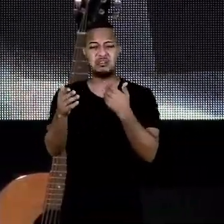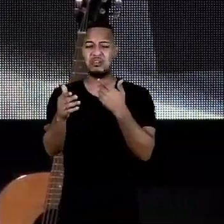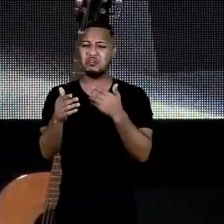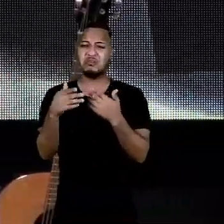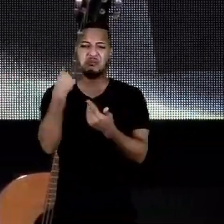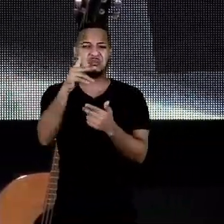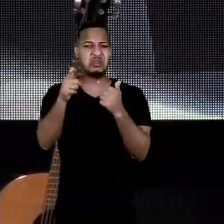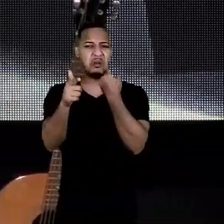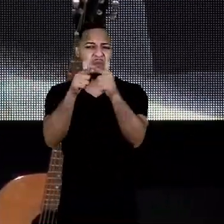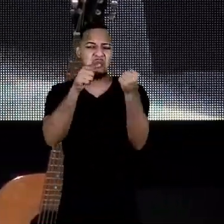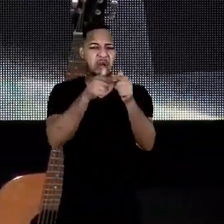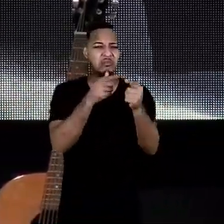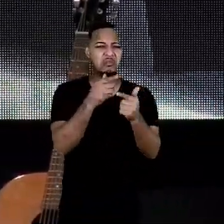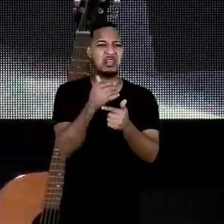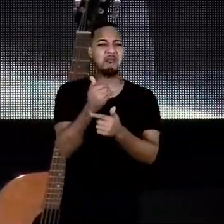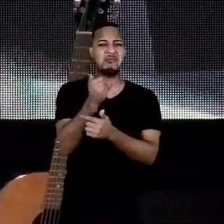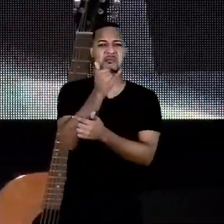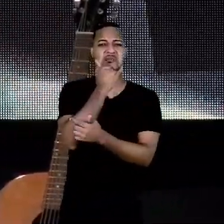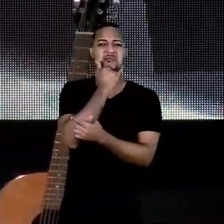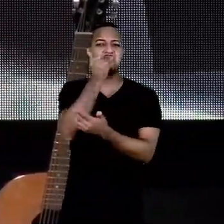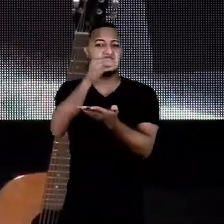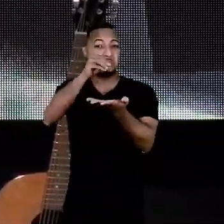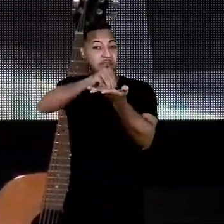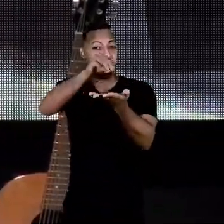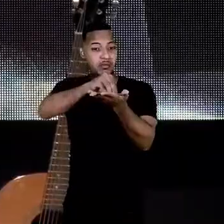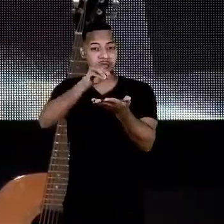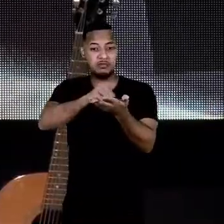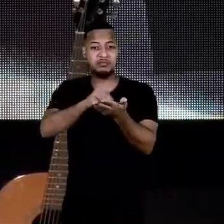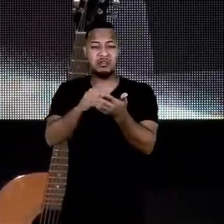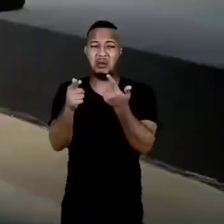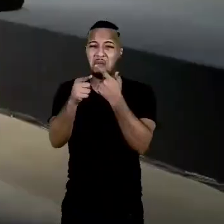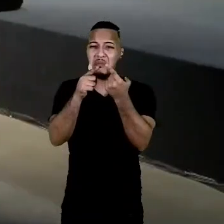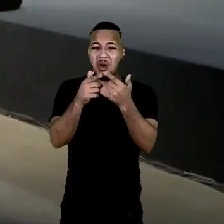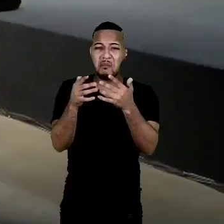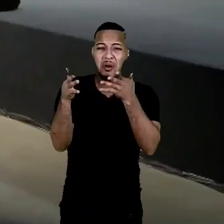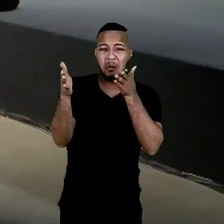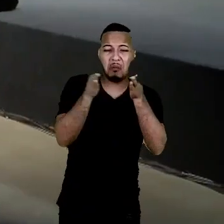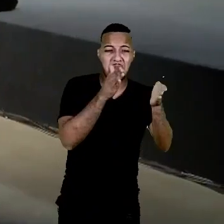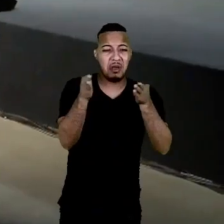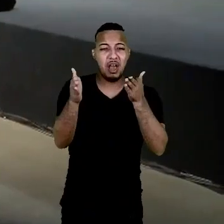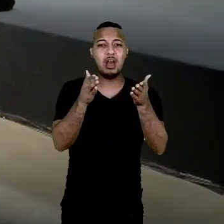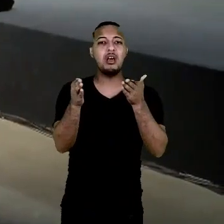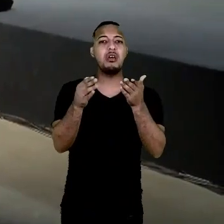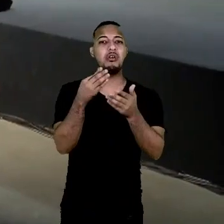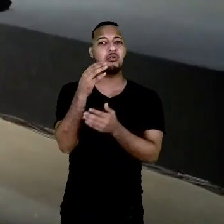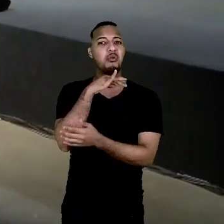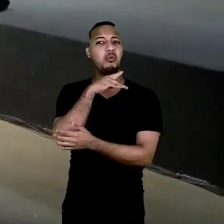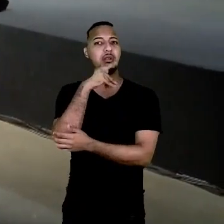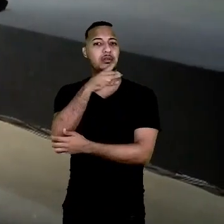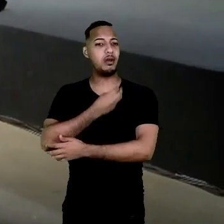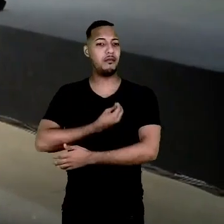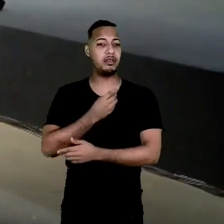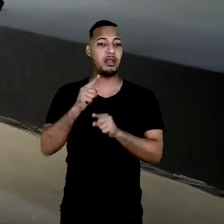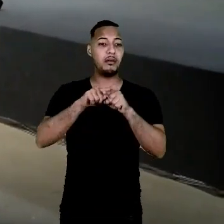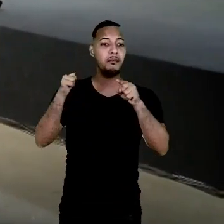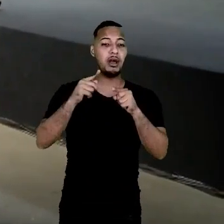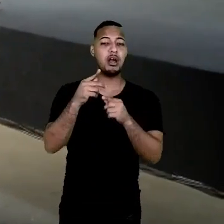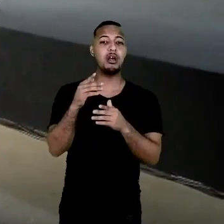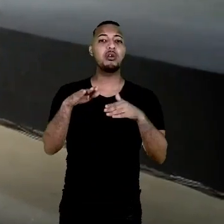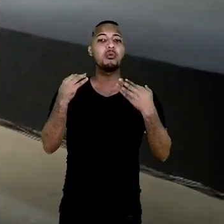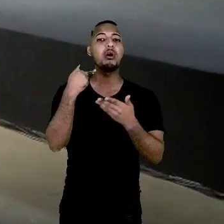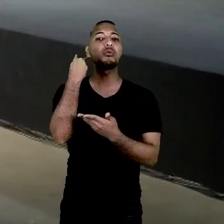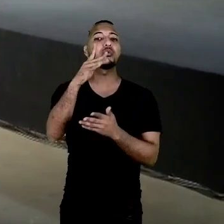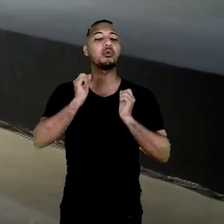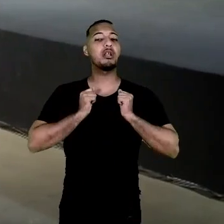de perdão, uma impossibilidade, uma adversidade que você esteja enfrentando, uma tempestade, seja lá qual for, mas qual é a sua